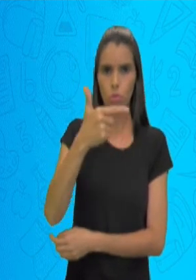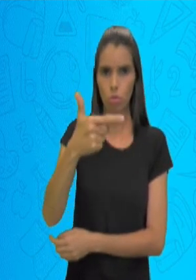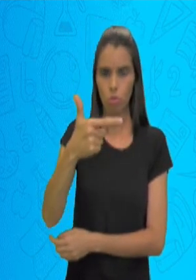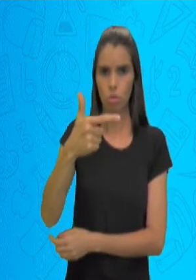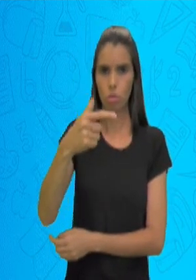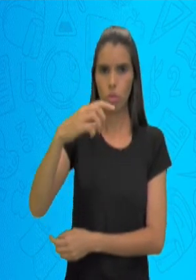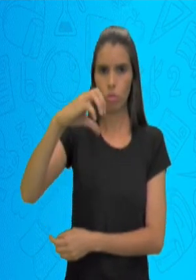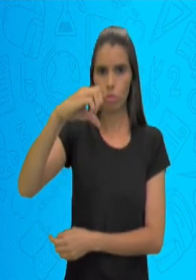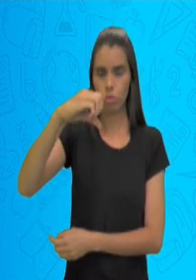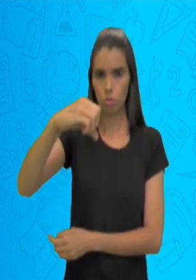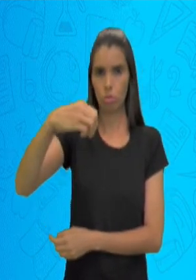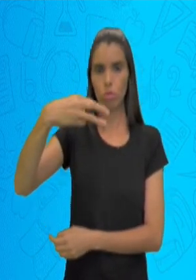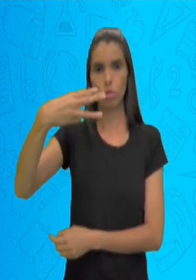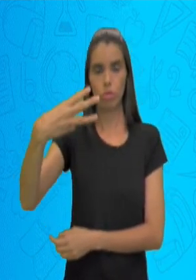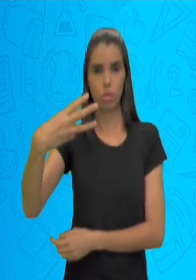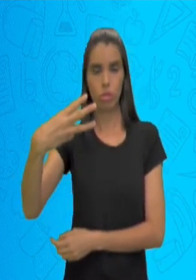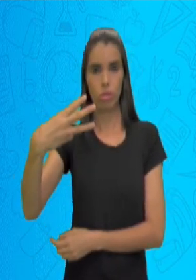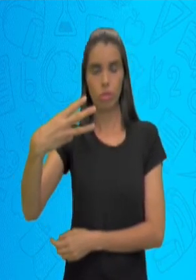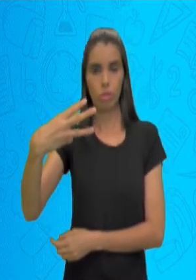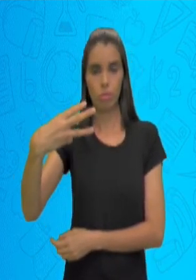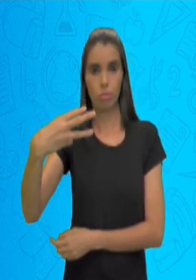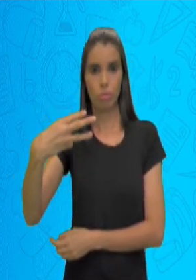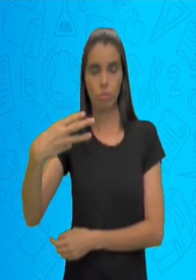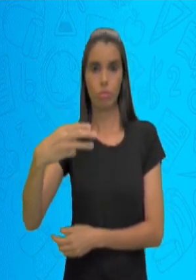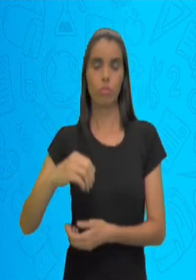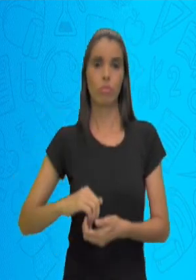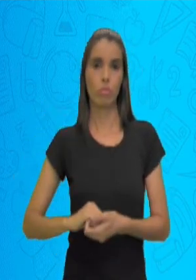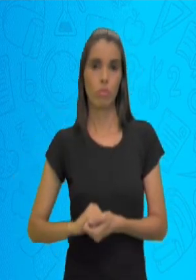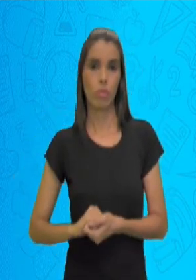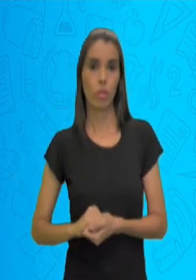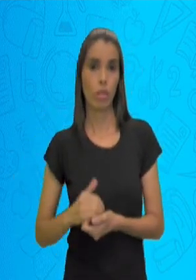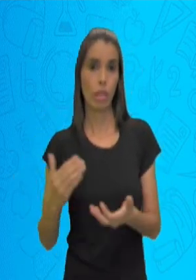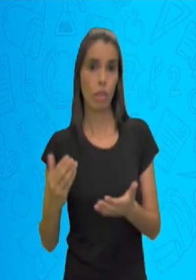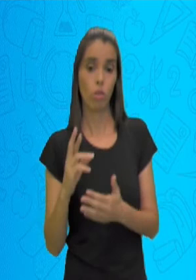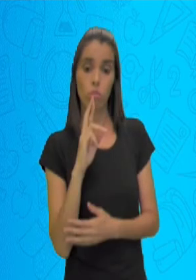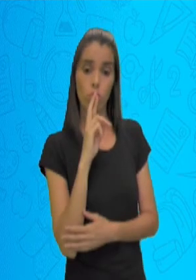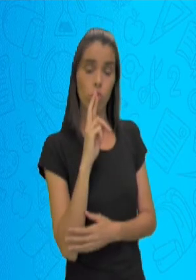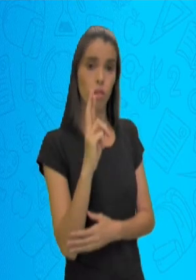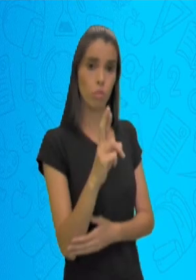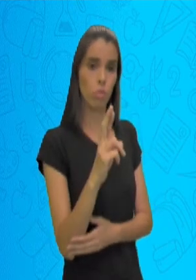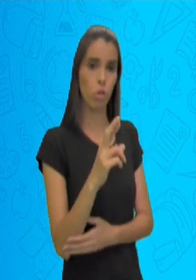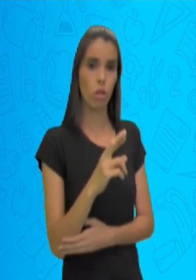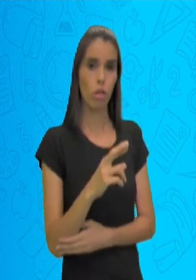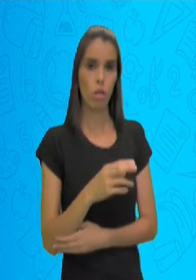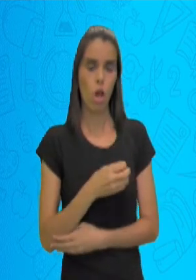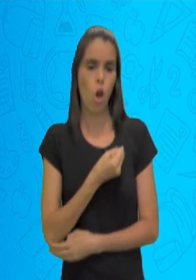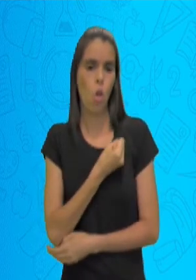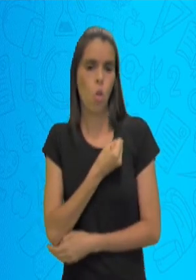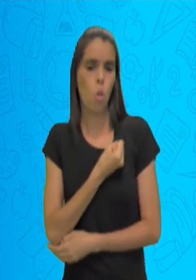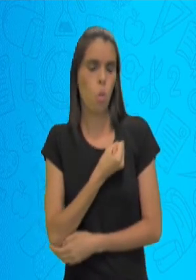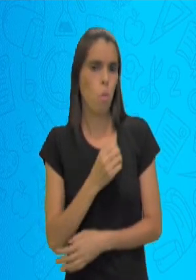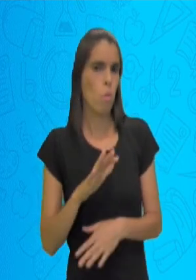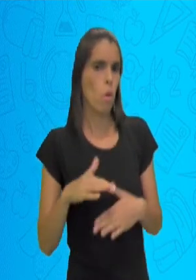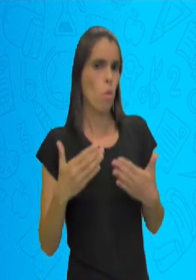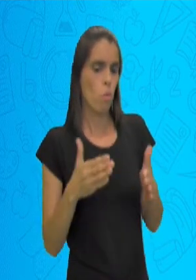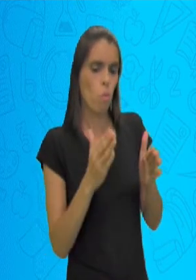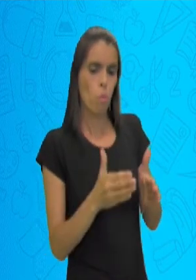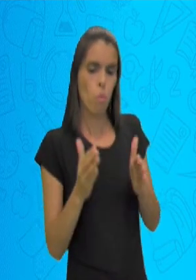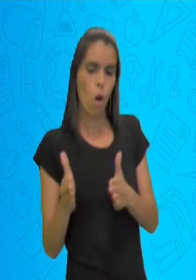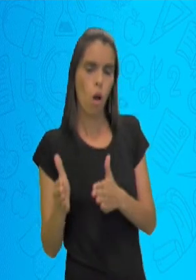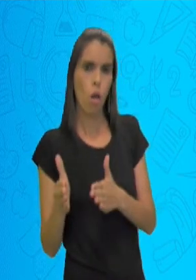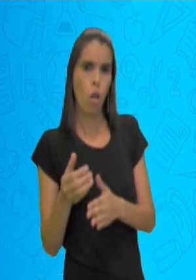1293, que é dessa forma que nós lemos esse número. E vamos responder. Qual o número de ordens? Vamos